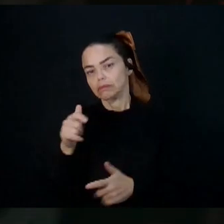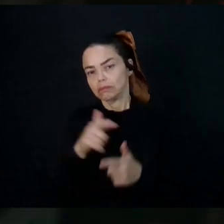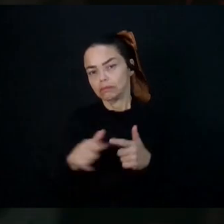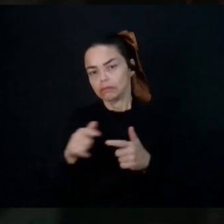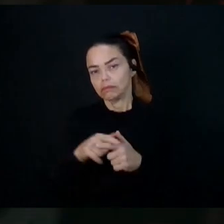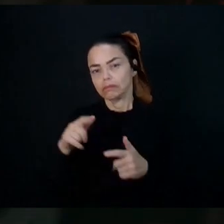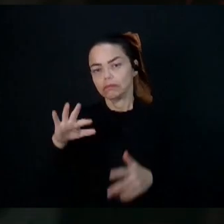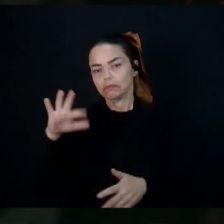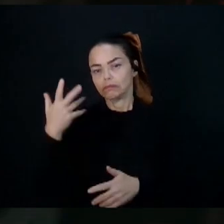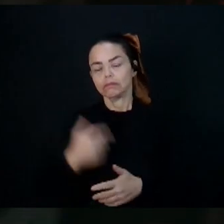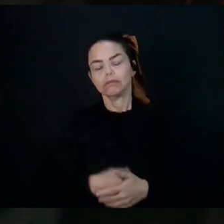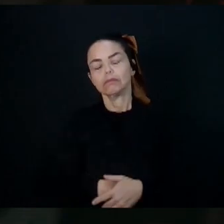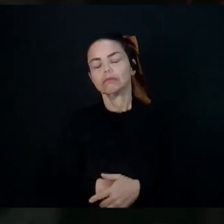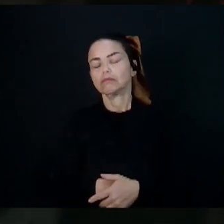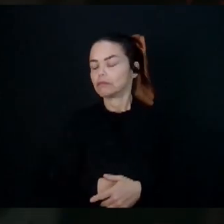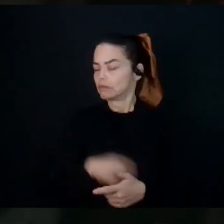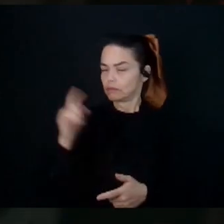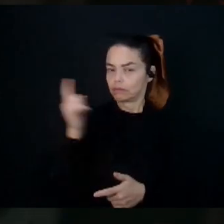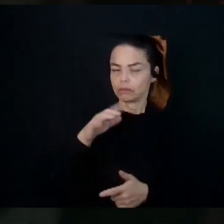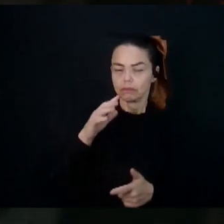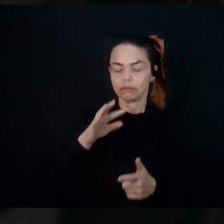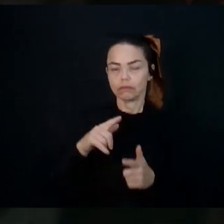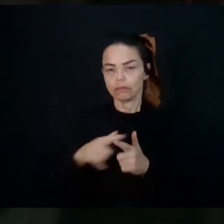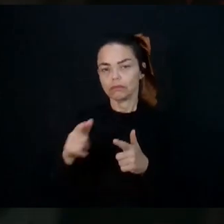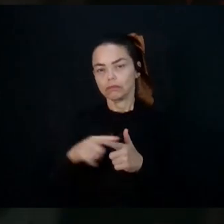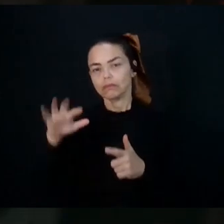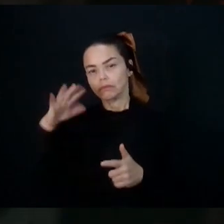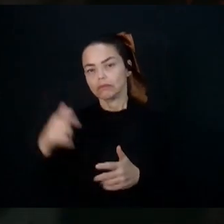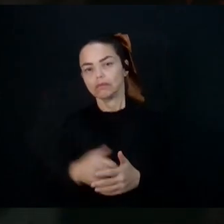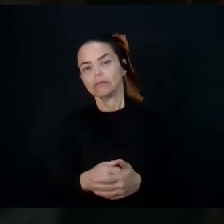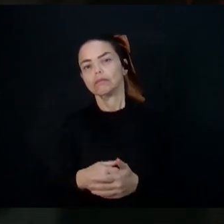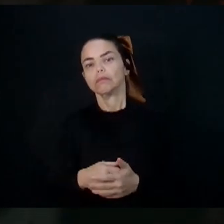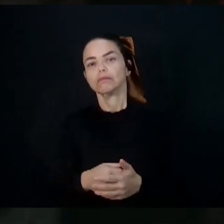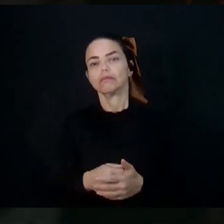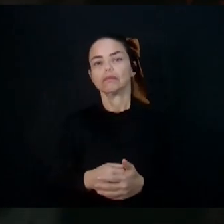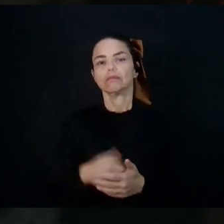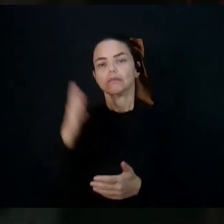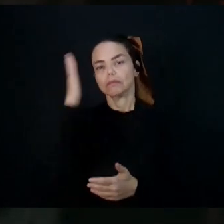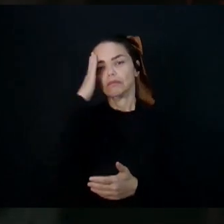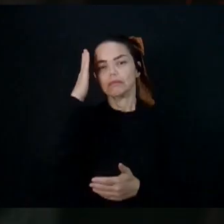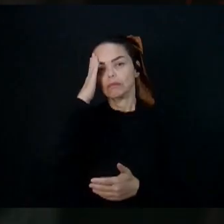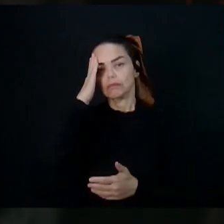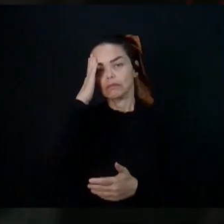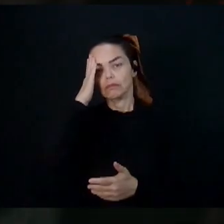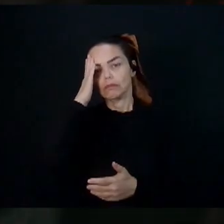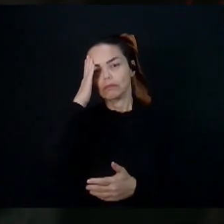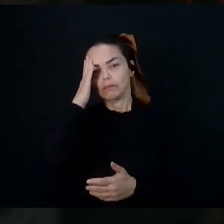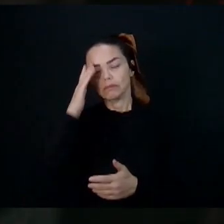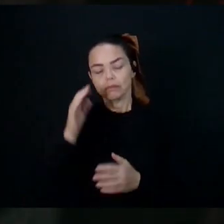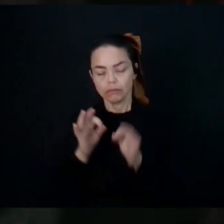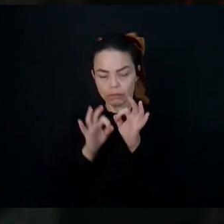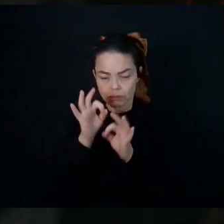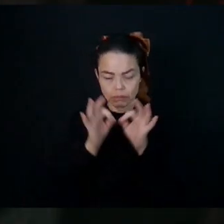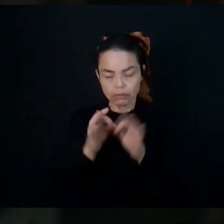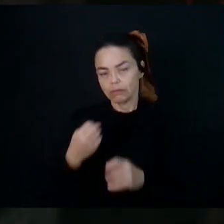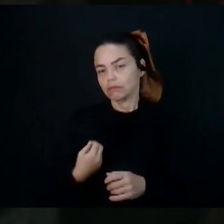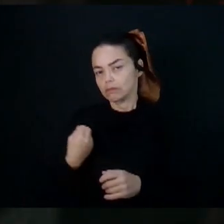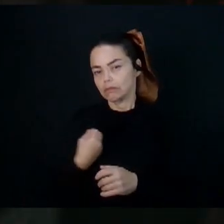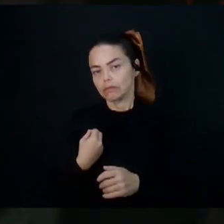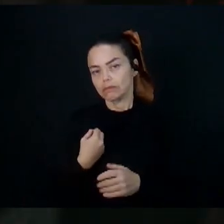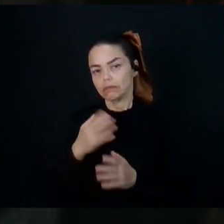resolvidos, porque terapia não é para resolver problema, eu acho. Terapia é para a gente entender, alinhar as coisas para poder seguir a